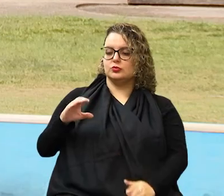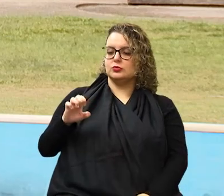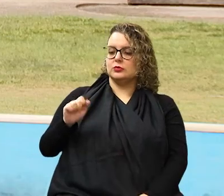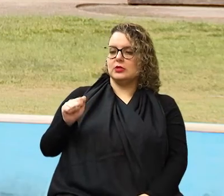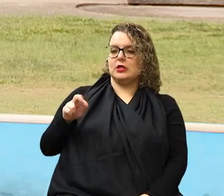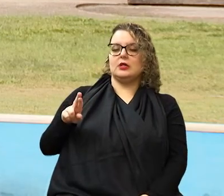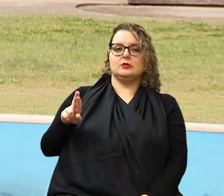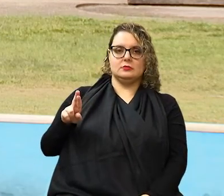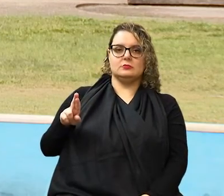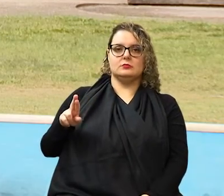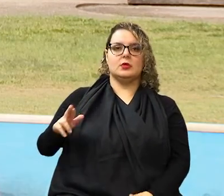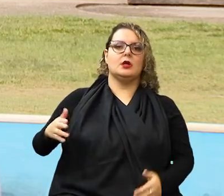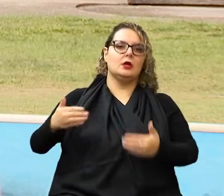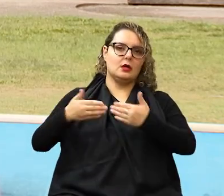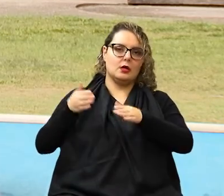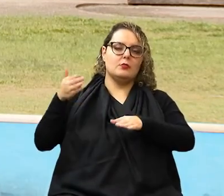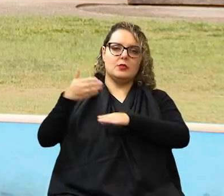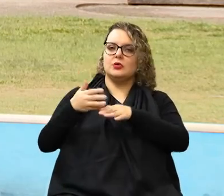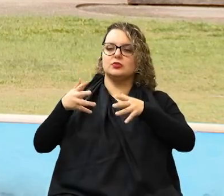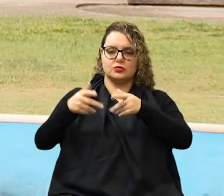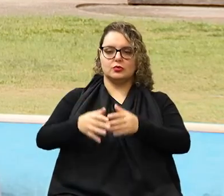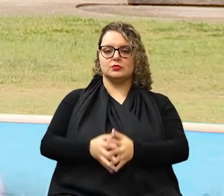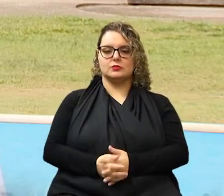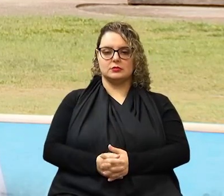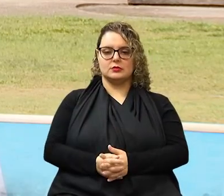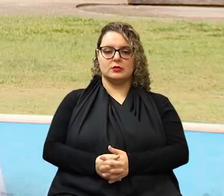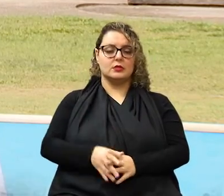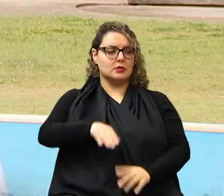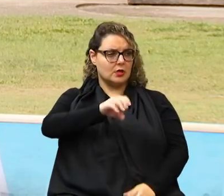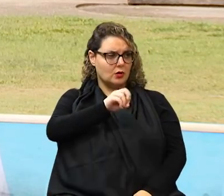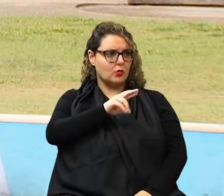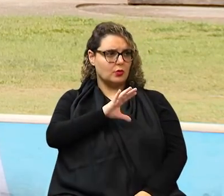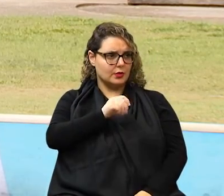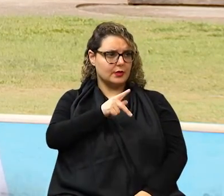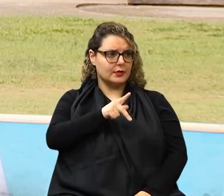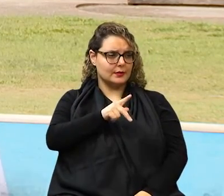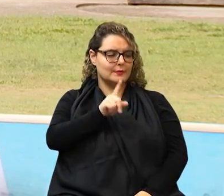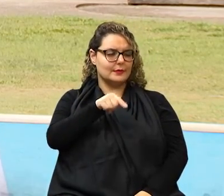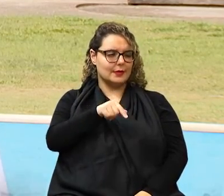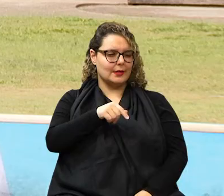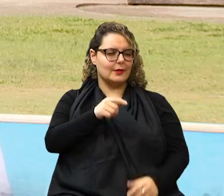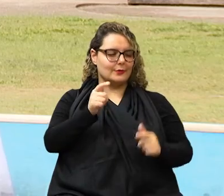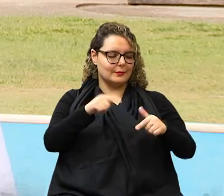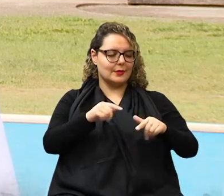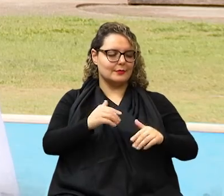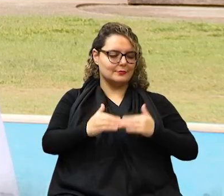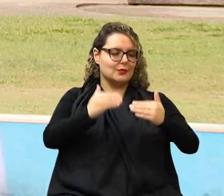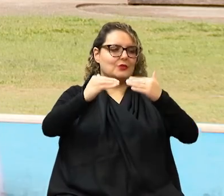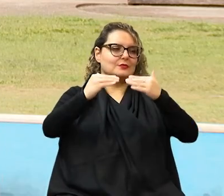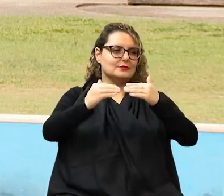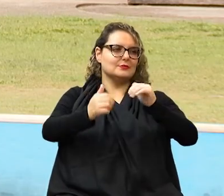no CEAR e é aberta a participação de todos. E a Orcamp é uma fábrica de talentos, né?